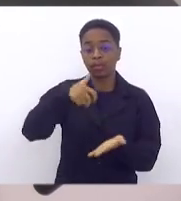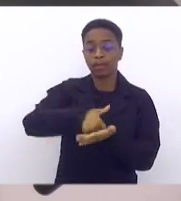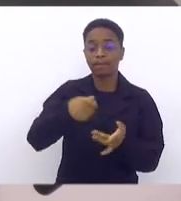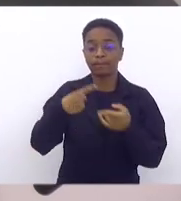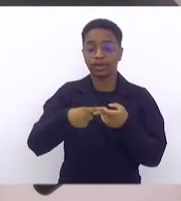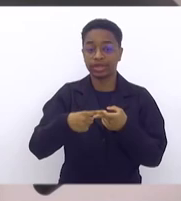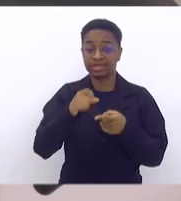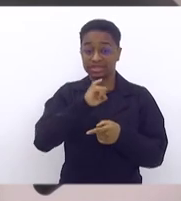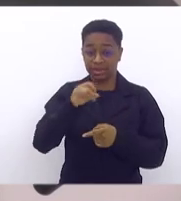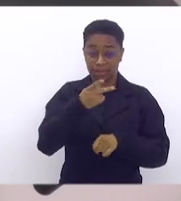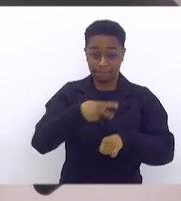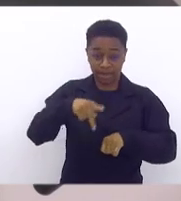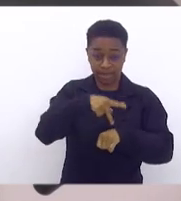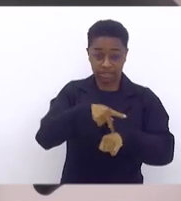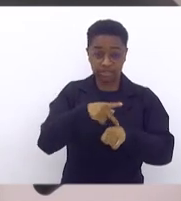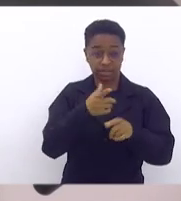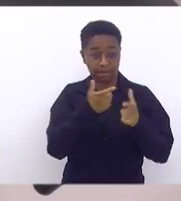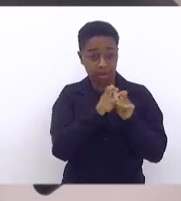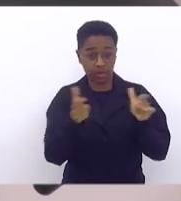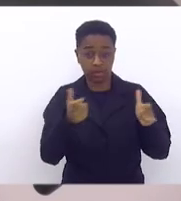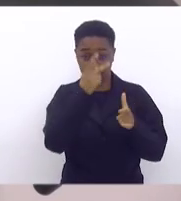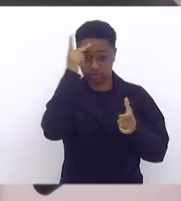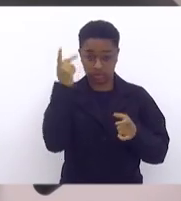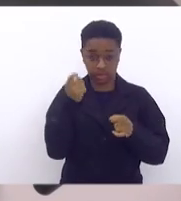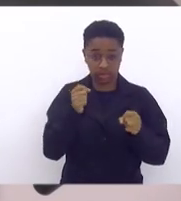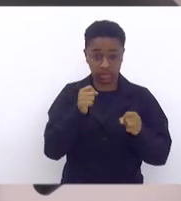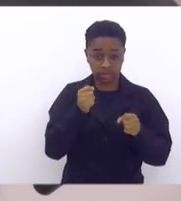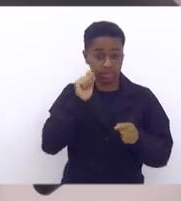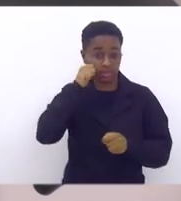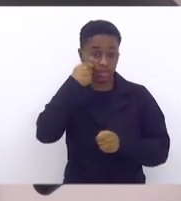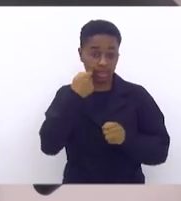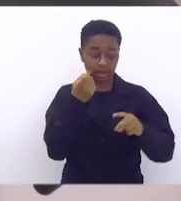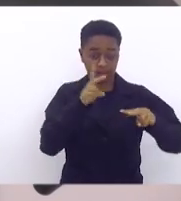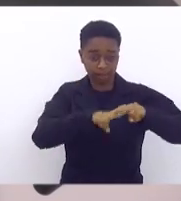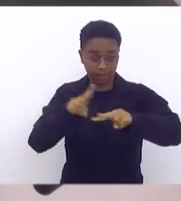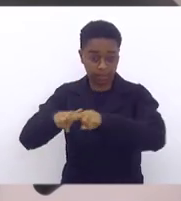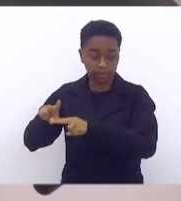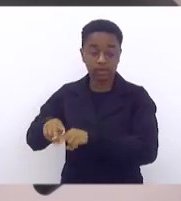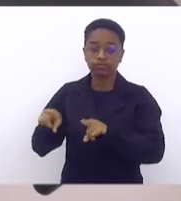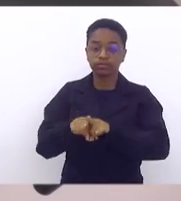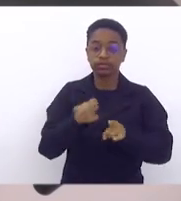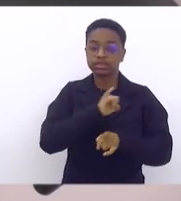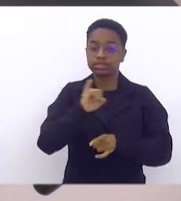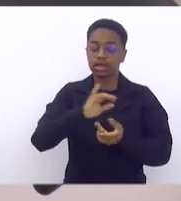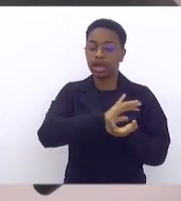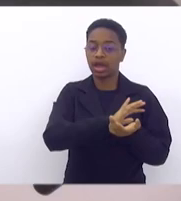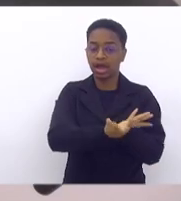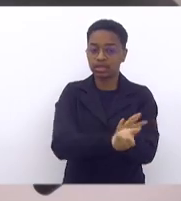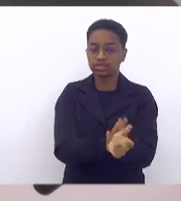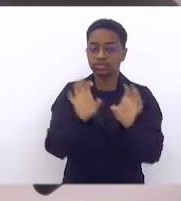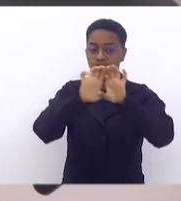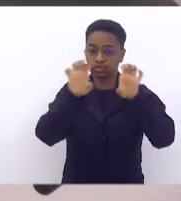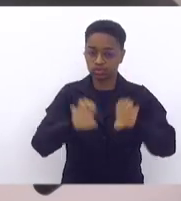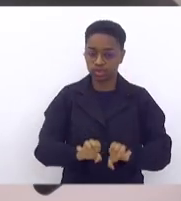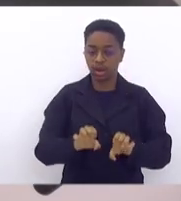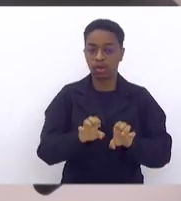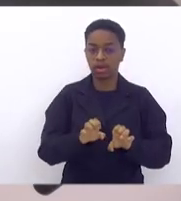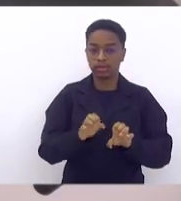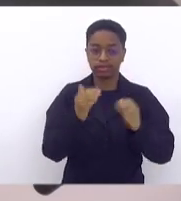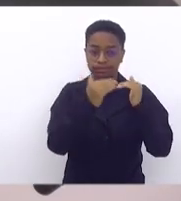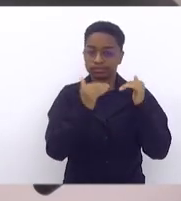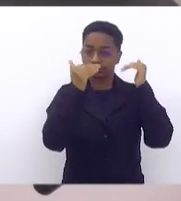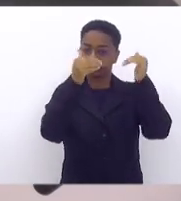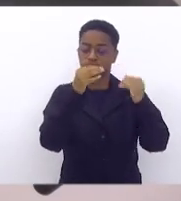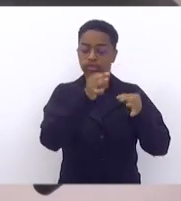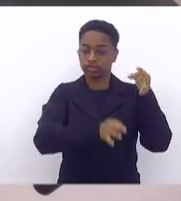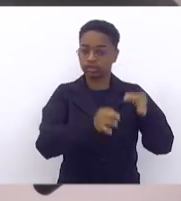país que encarcera majoritariamente as pessoas negras, num país onde o racismo estrutural impera no judiciário, eu não posso ser